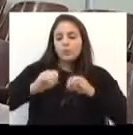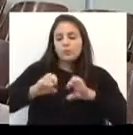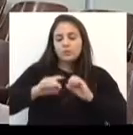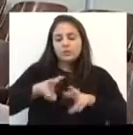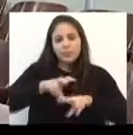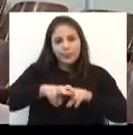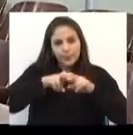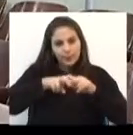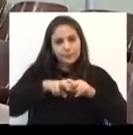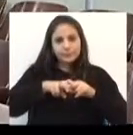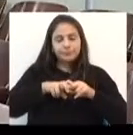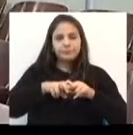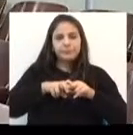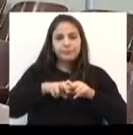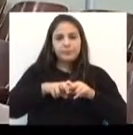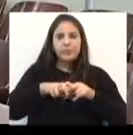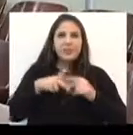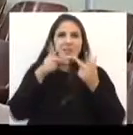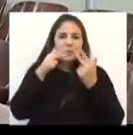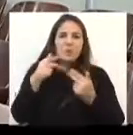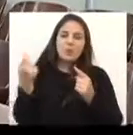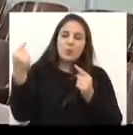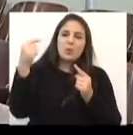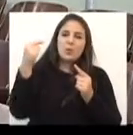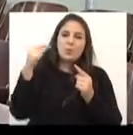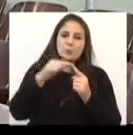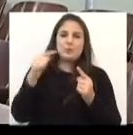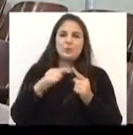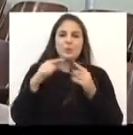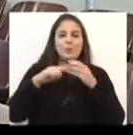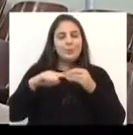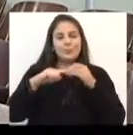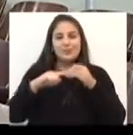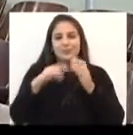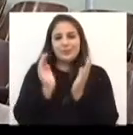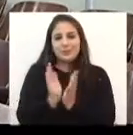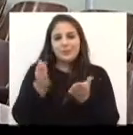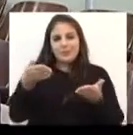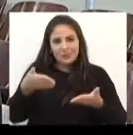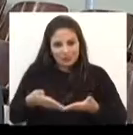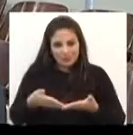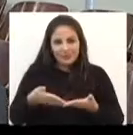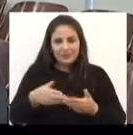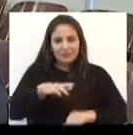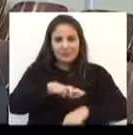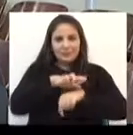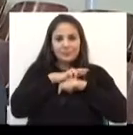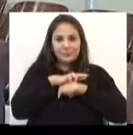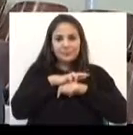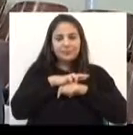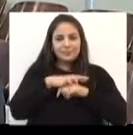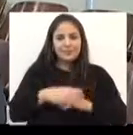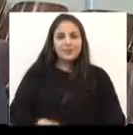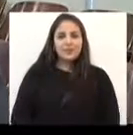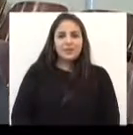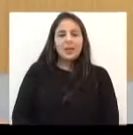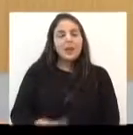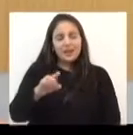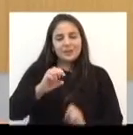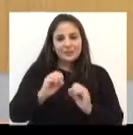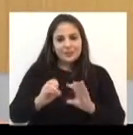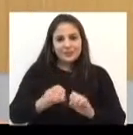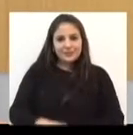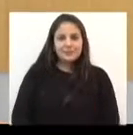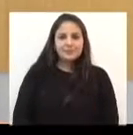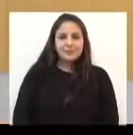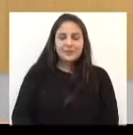que digamos, o objeto principal da Frente Parlamentar Mista em Defesa do Trânsito Seguro é a educação.